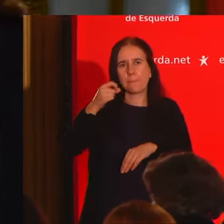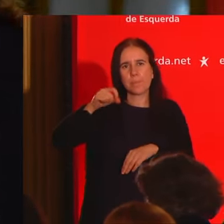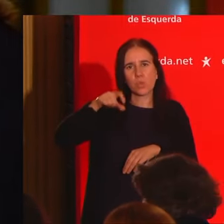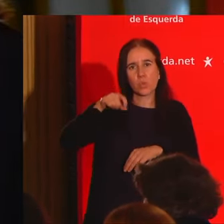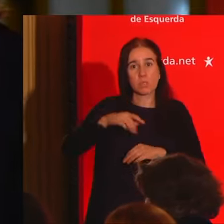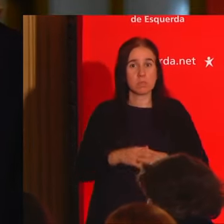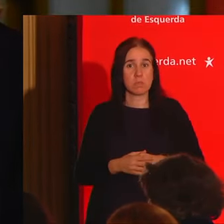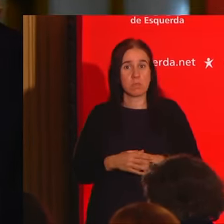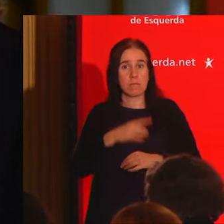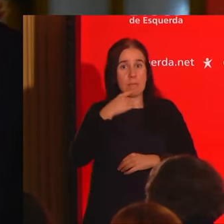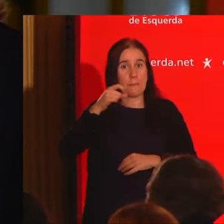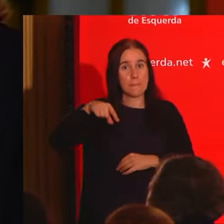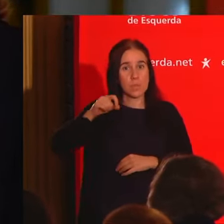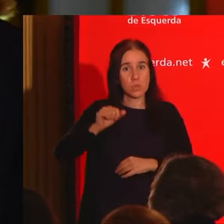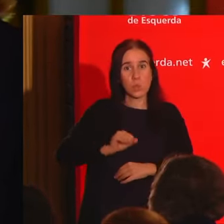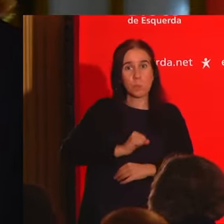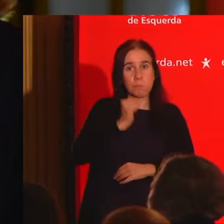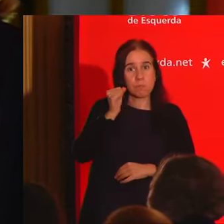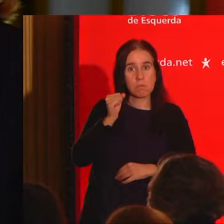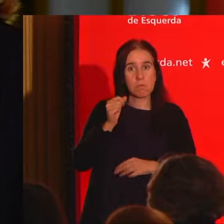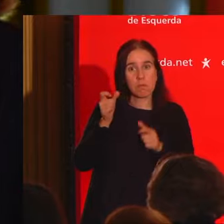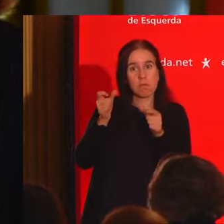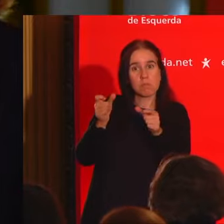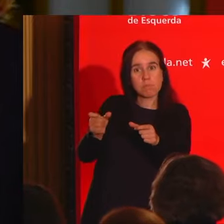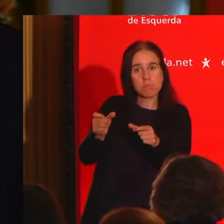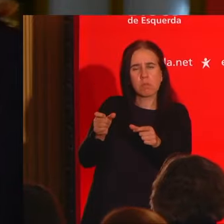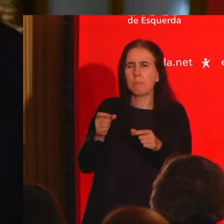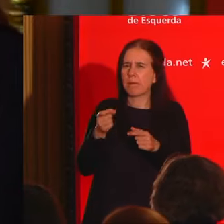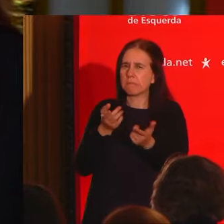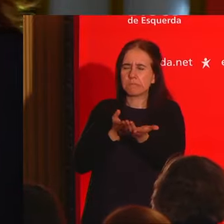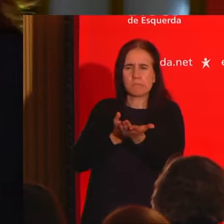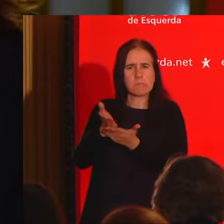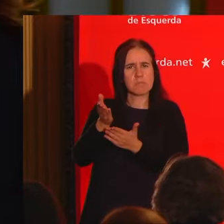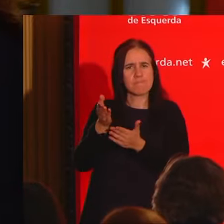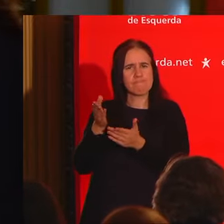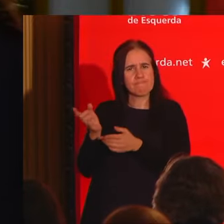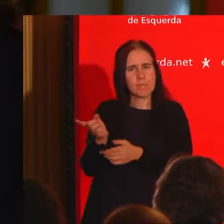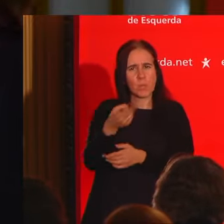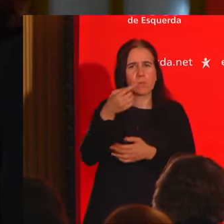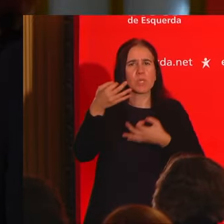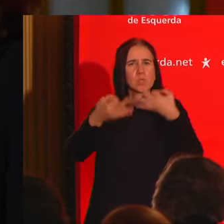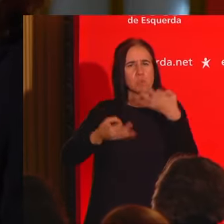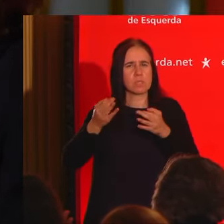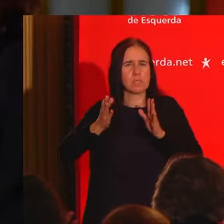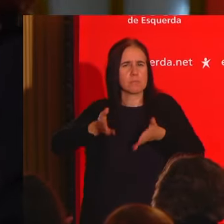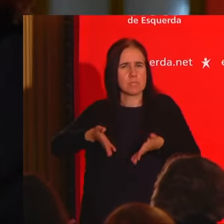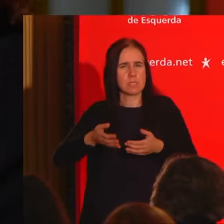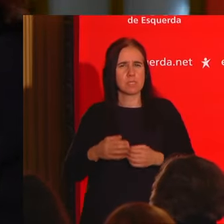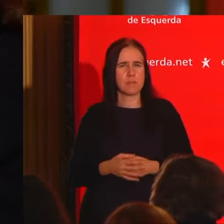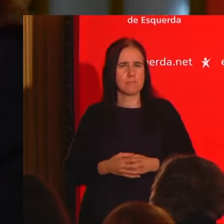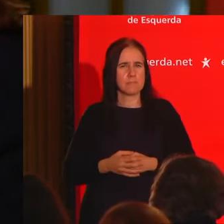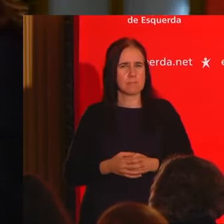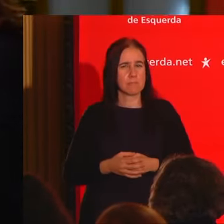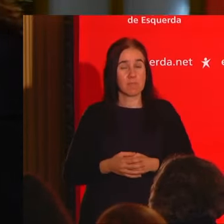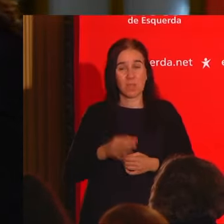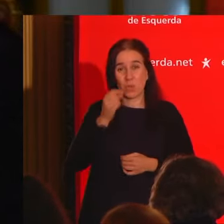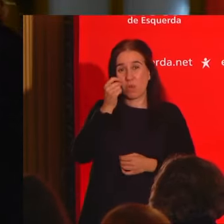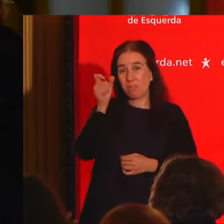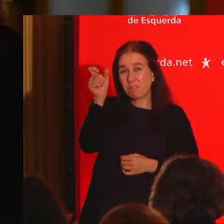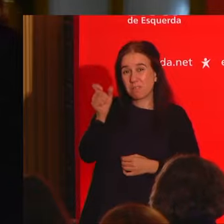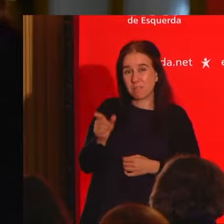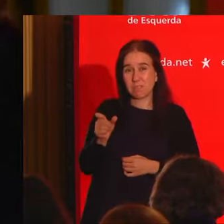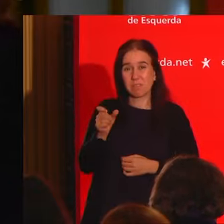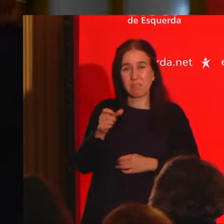conseguiu impedir o furto, mas levou o caso até ao fim, porque a justiça tinha que ser feita. E o homem,